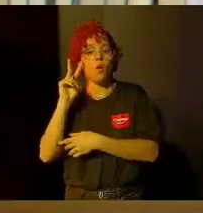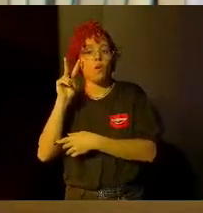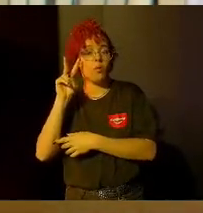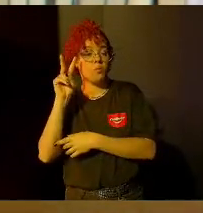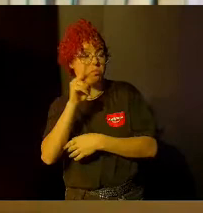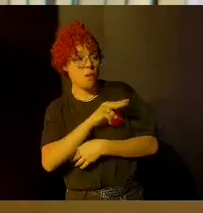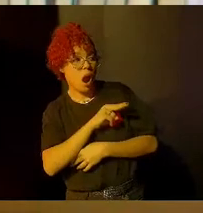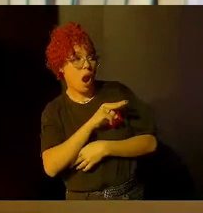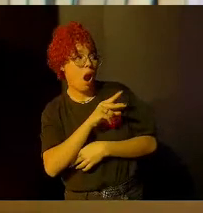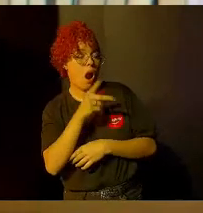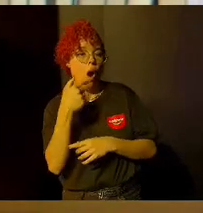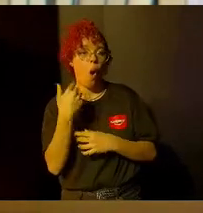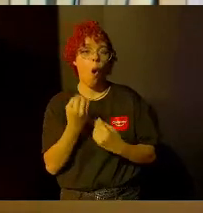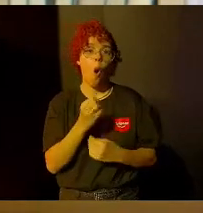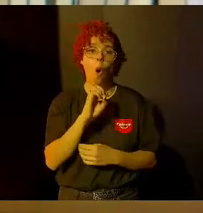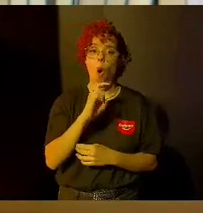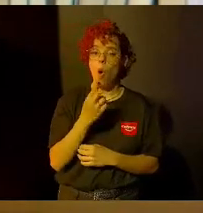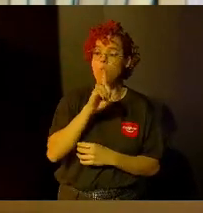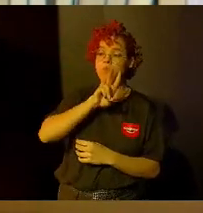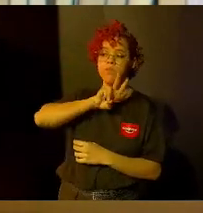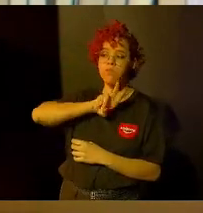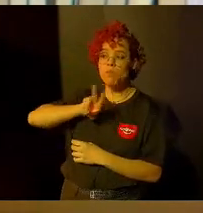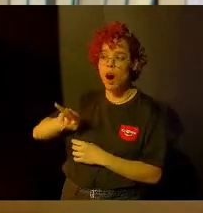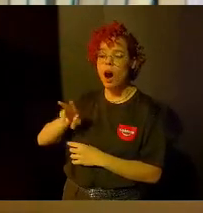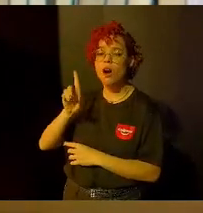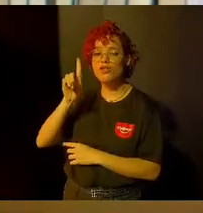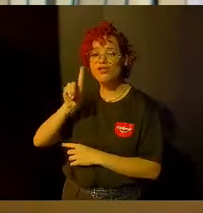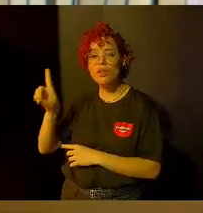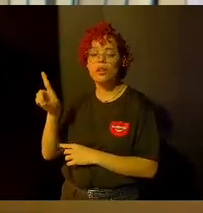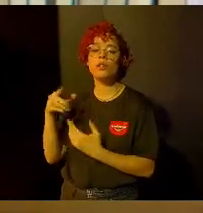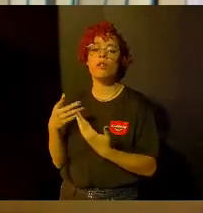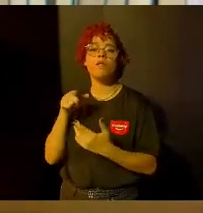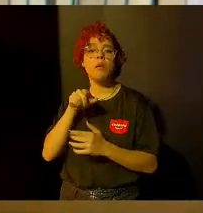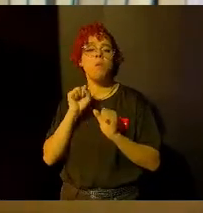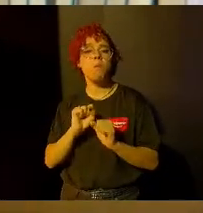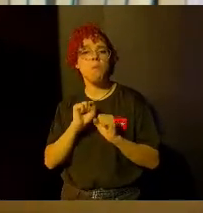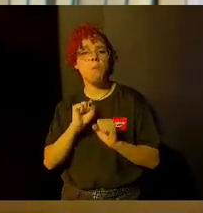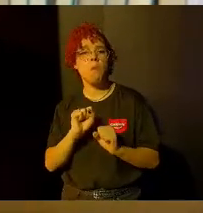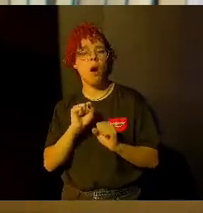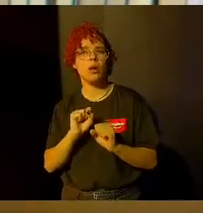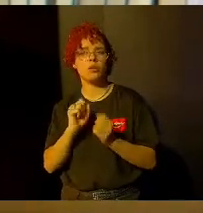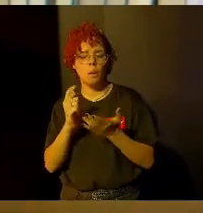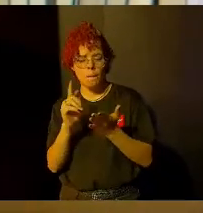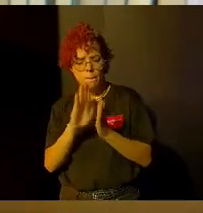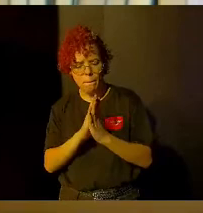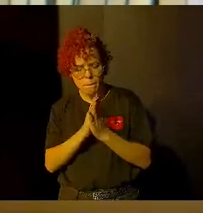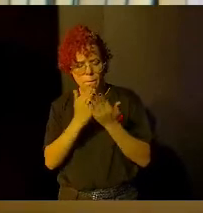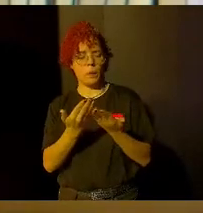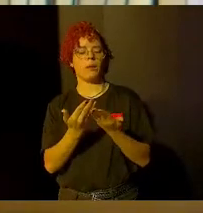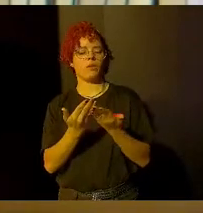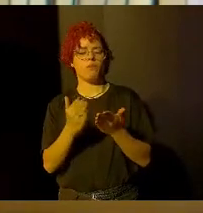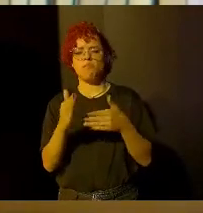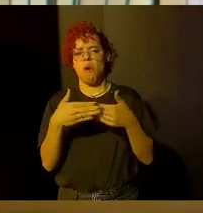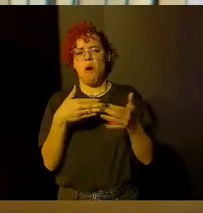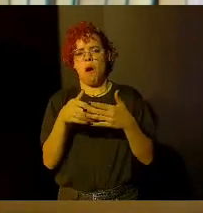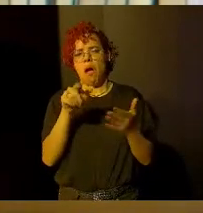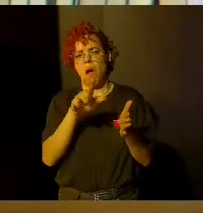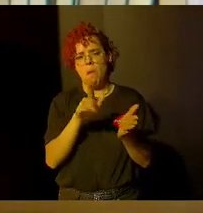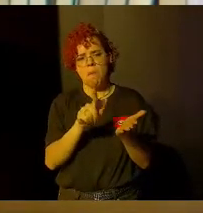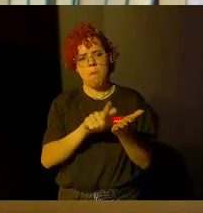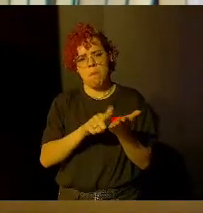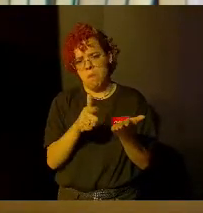Olha você olha você tem que olhar para direita Você pode abrir em qualquer página e conseguir